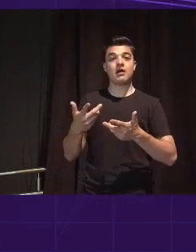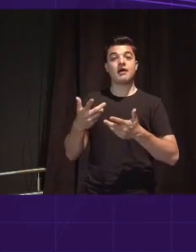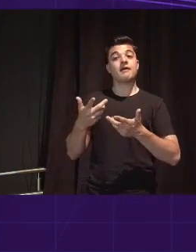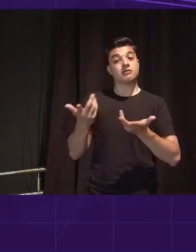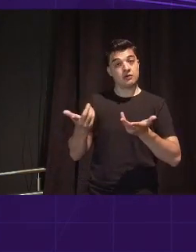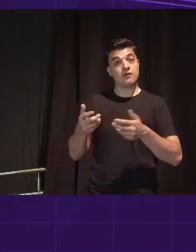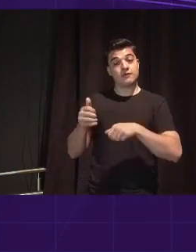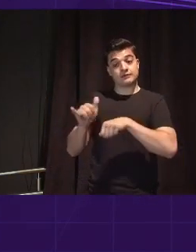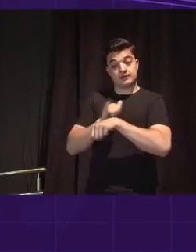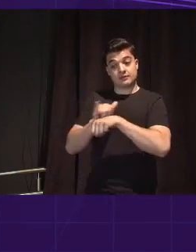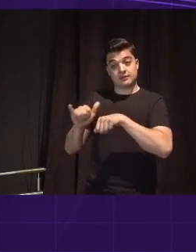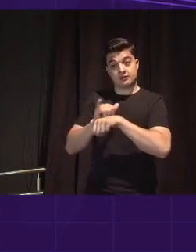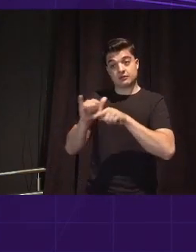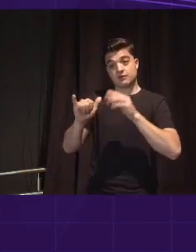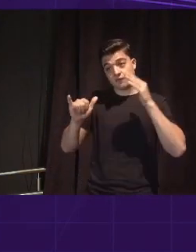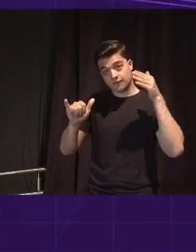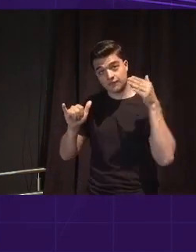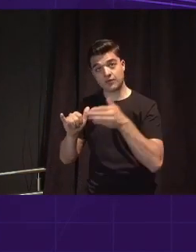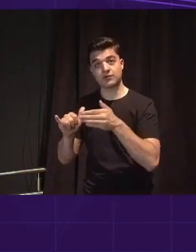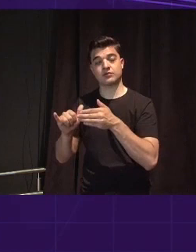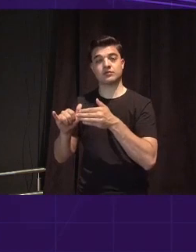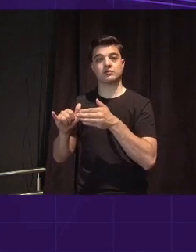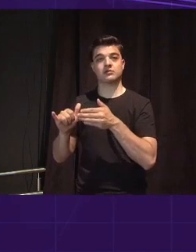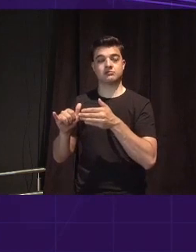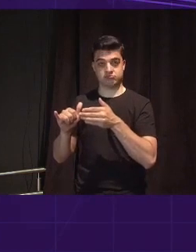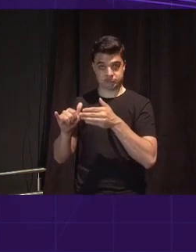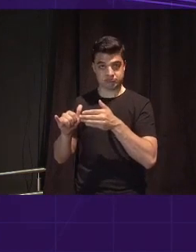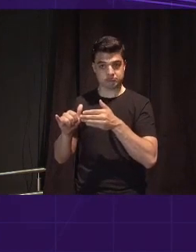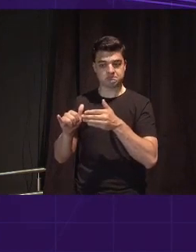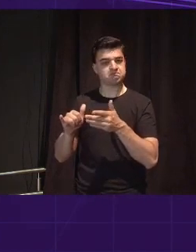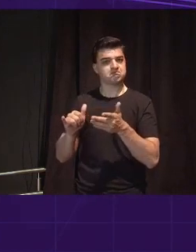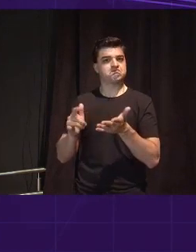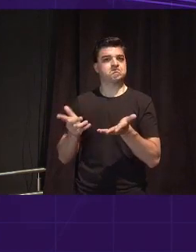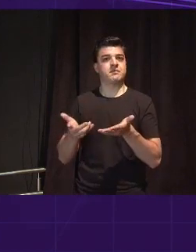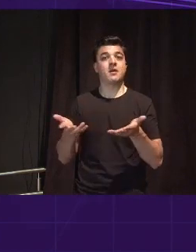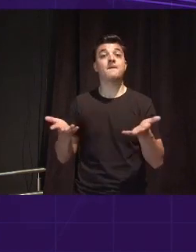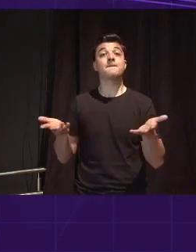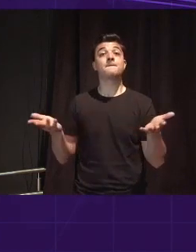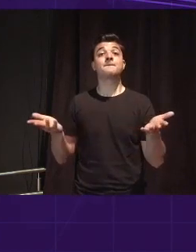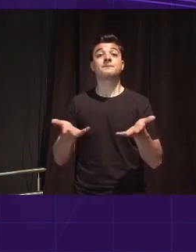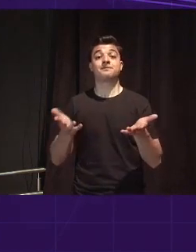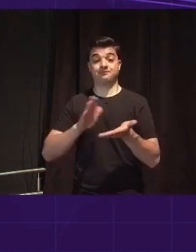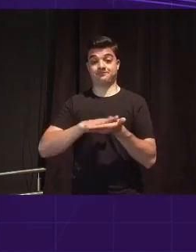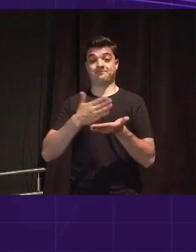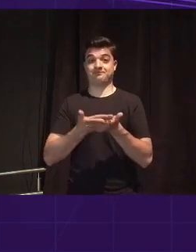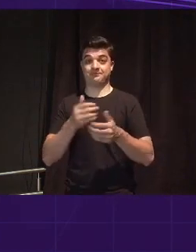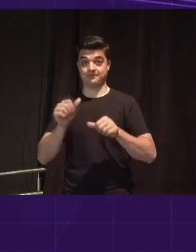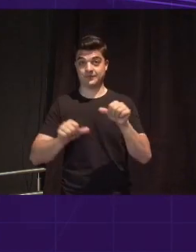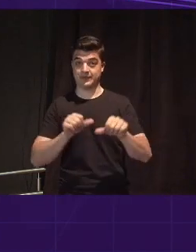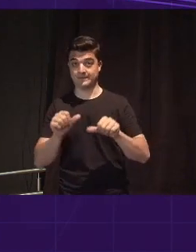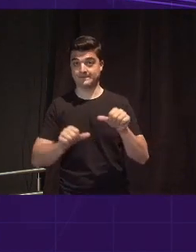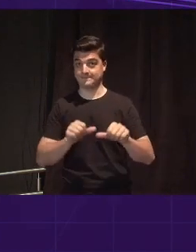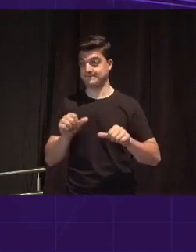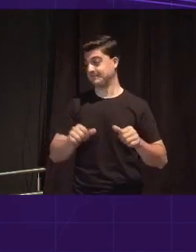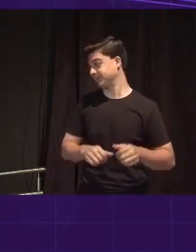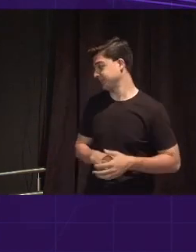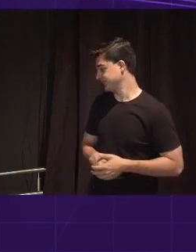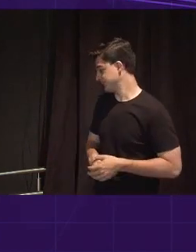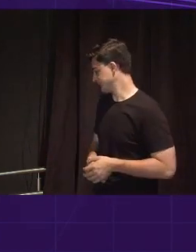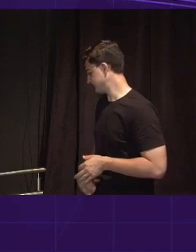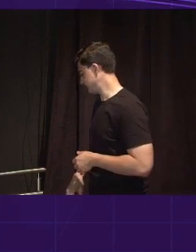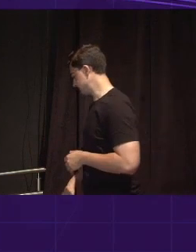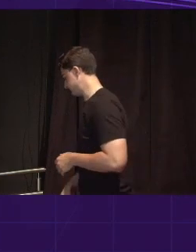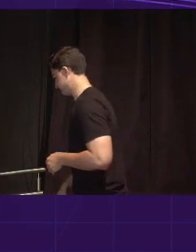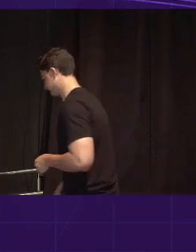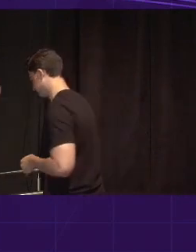né? Mas a gente quer avançar fronteiras. Então, assim, a gente entende que no nosso nível tático, no nosso nível operacional, a gente já fluía